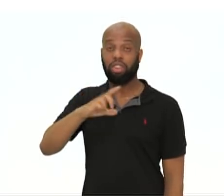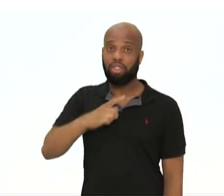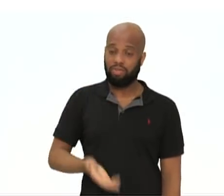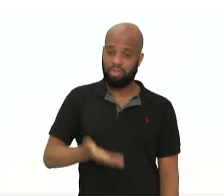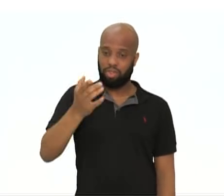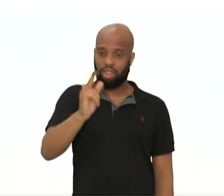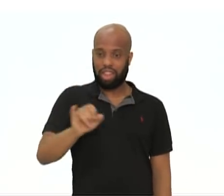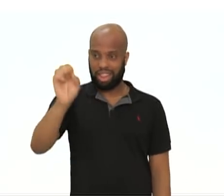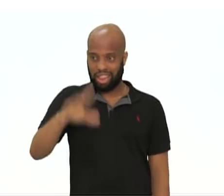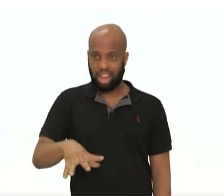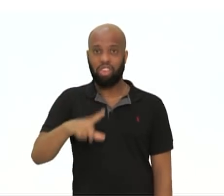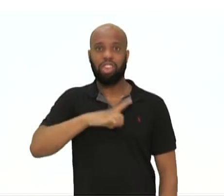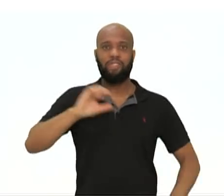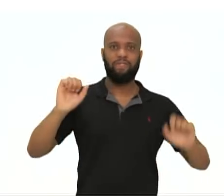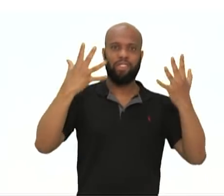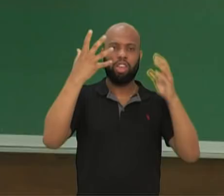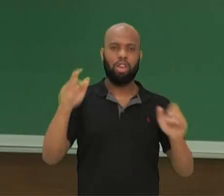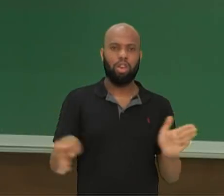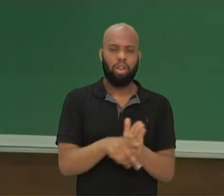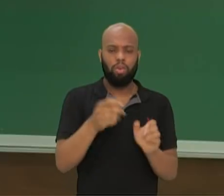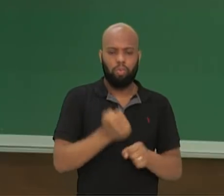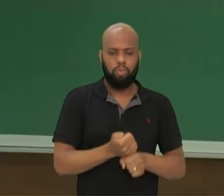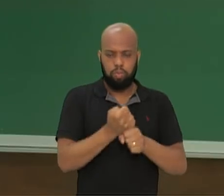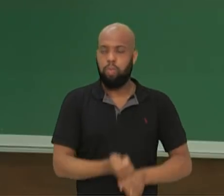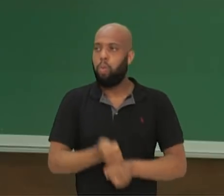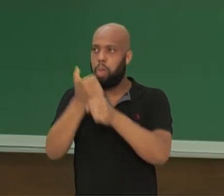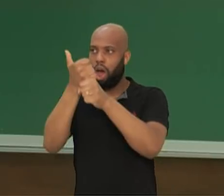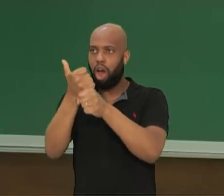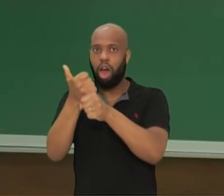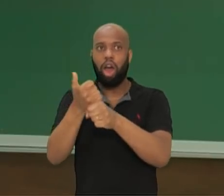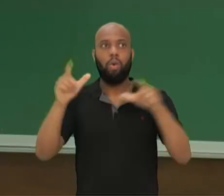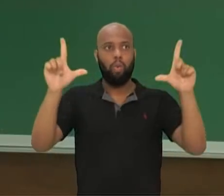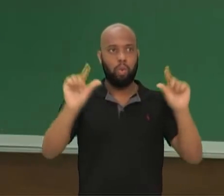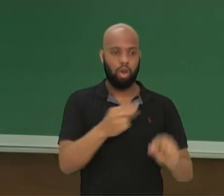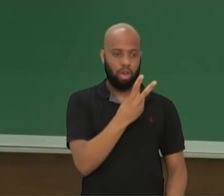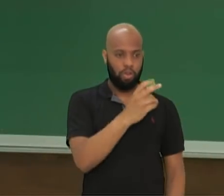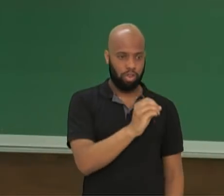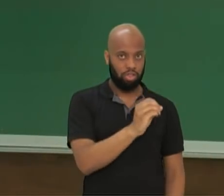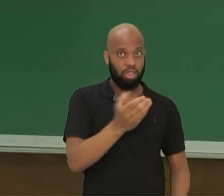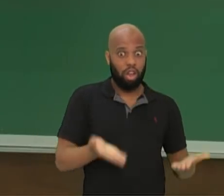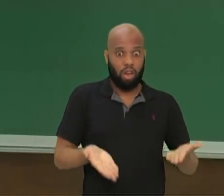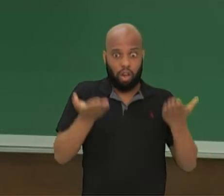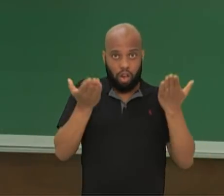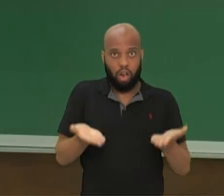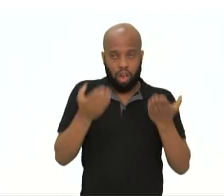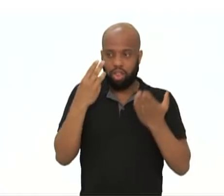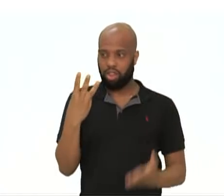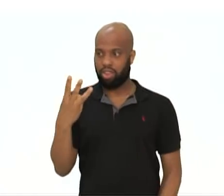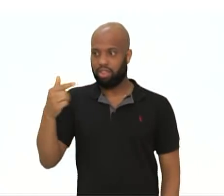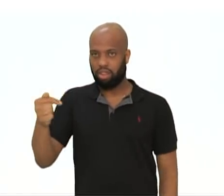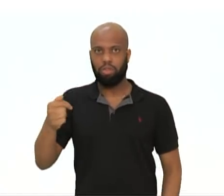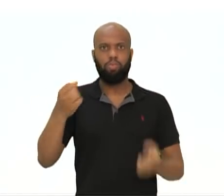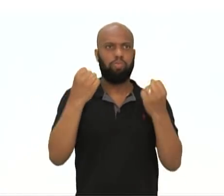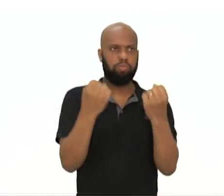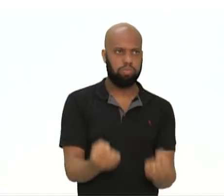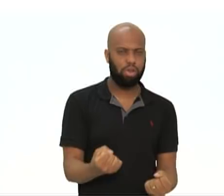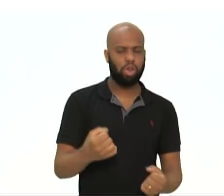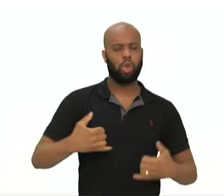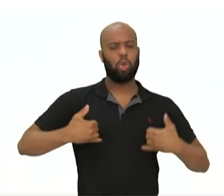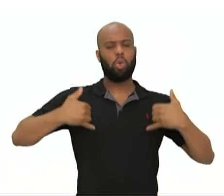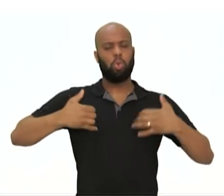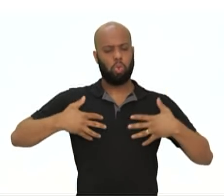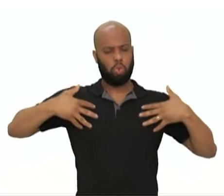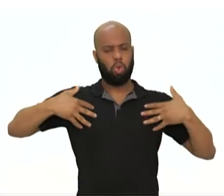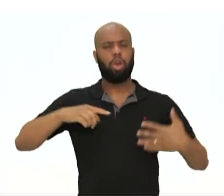Réveillon, passando de 20 para 37 toneladas. Estamos orgulhosos, fizemos